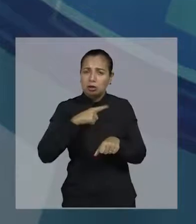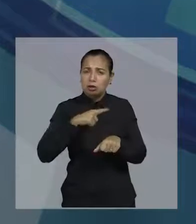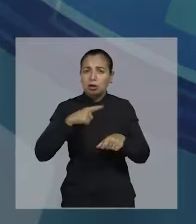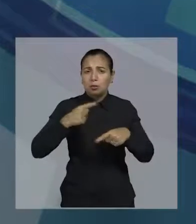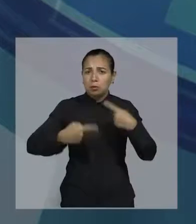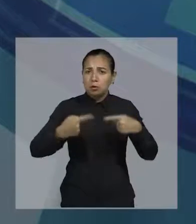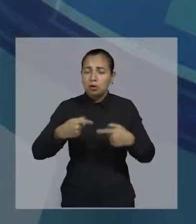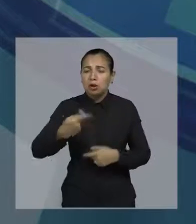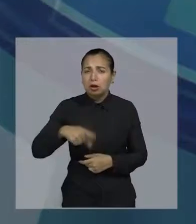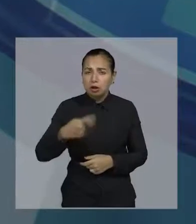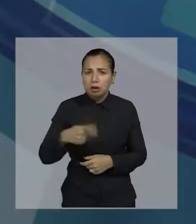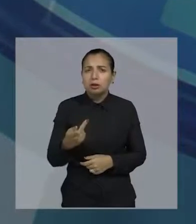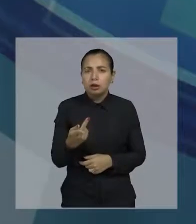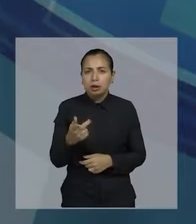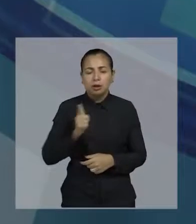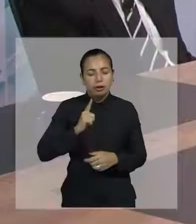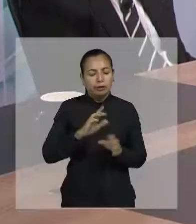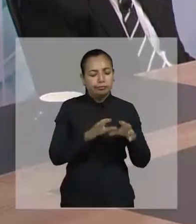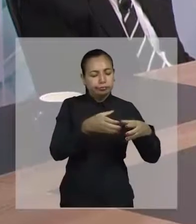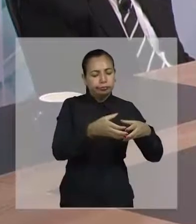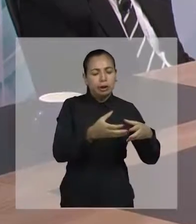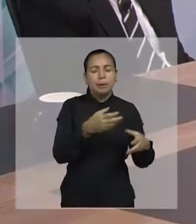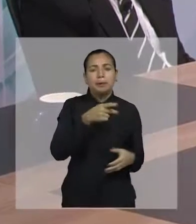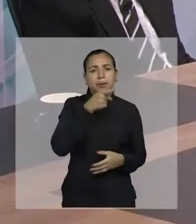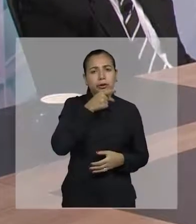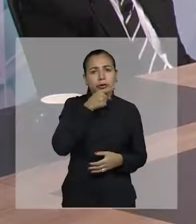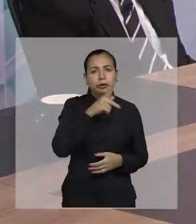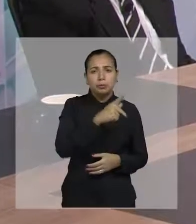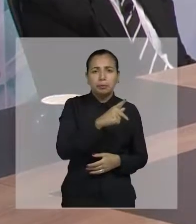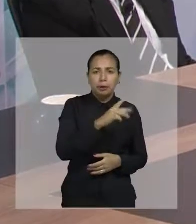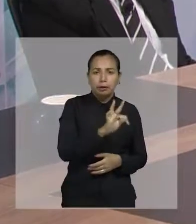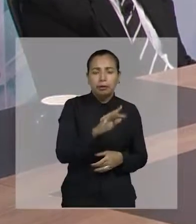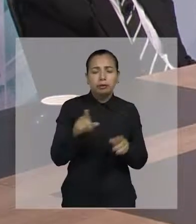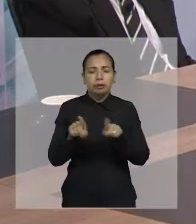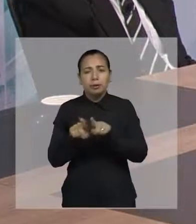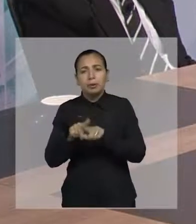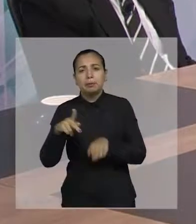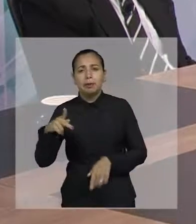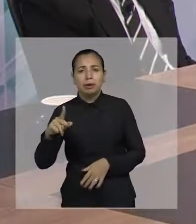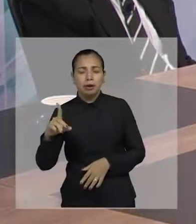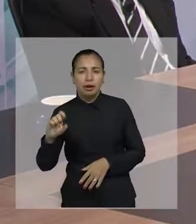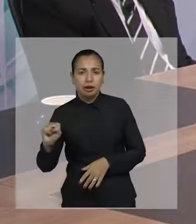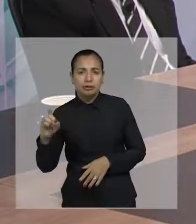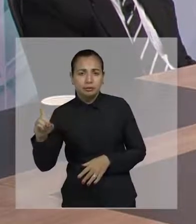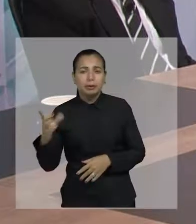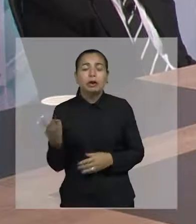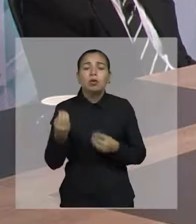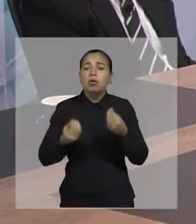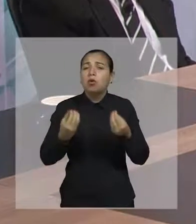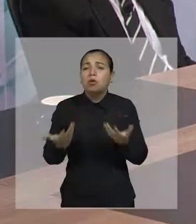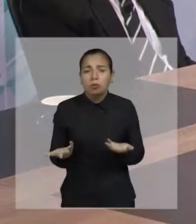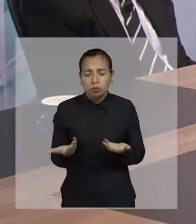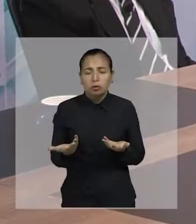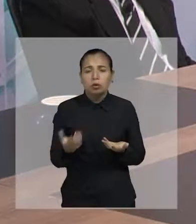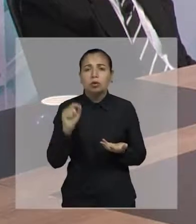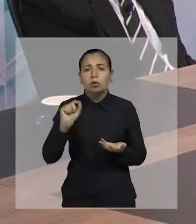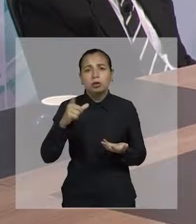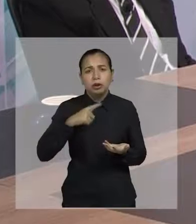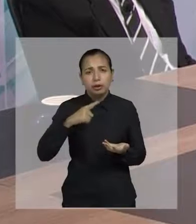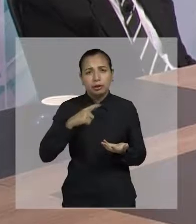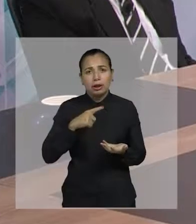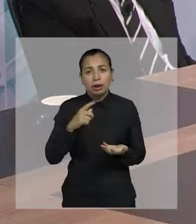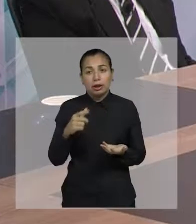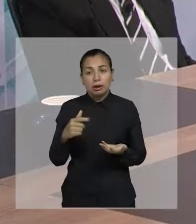polarizadas entre PSDB e PT. A admitir a configuração que está colocada, a partir dessa liderança